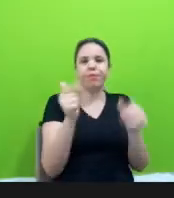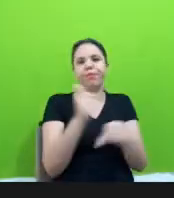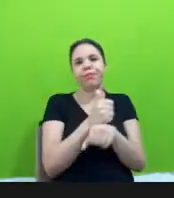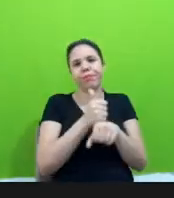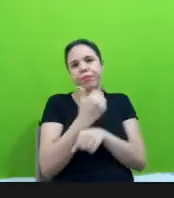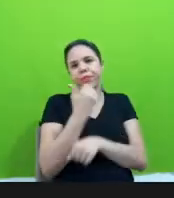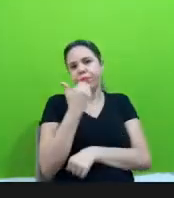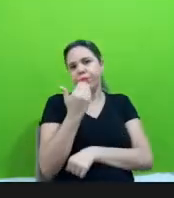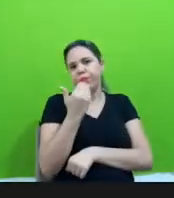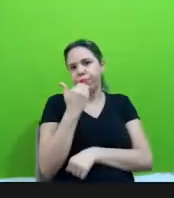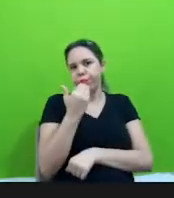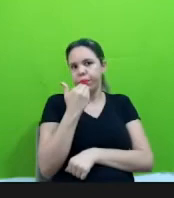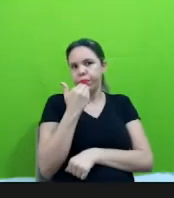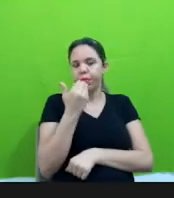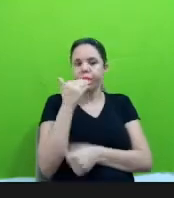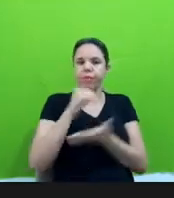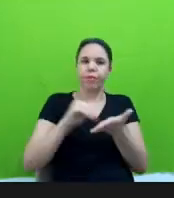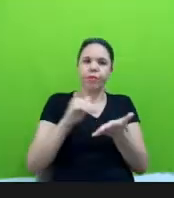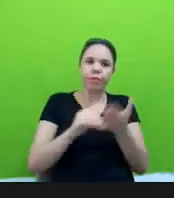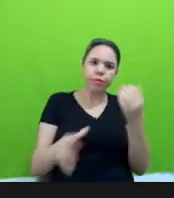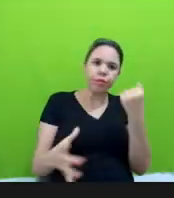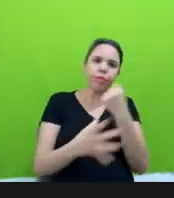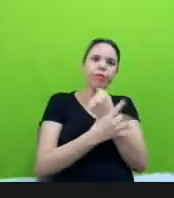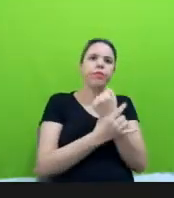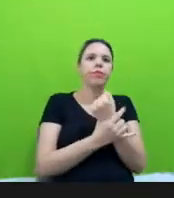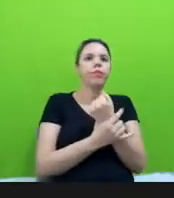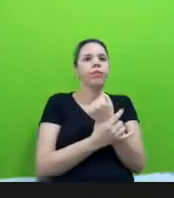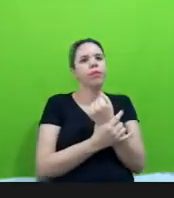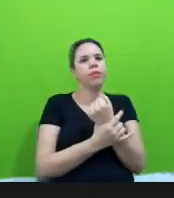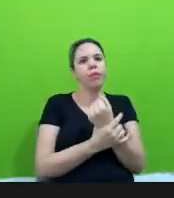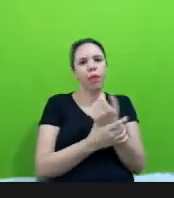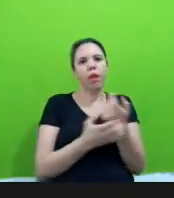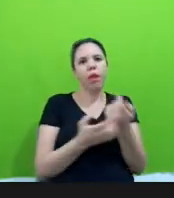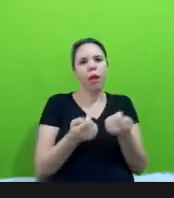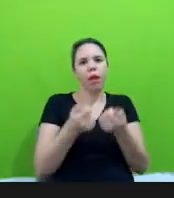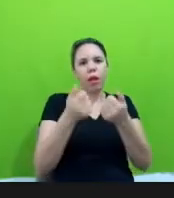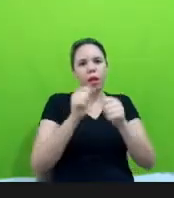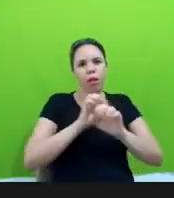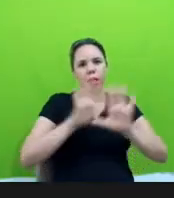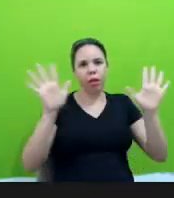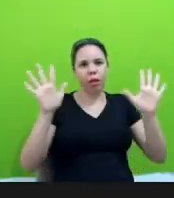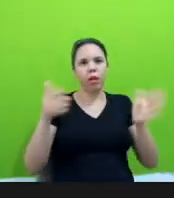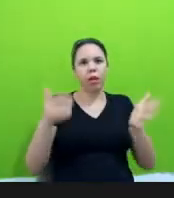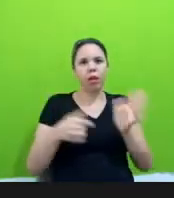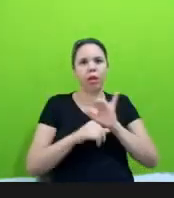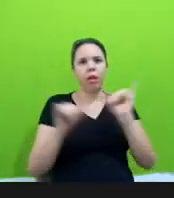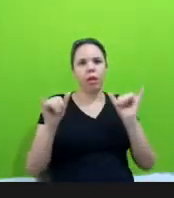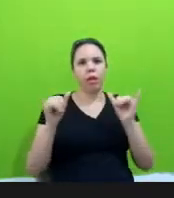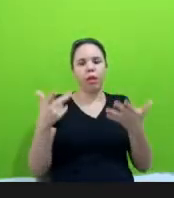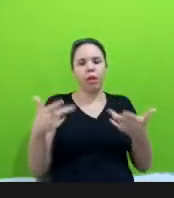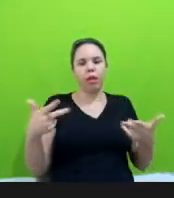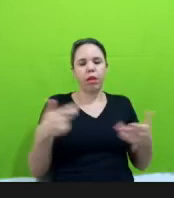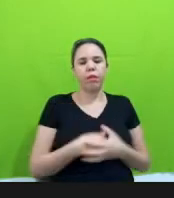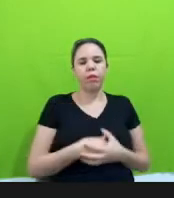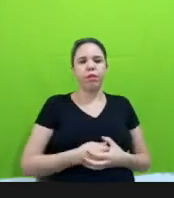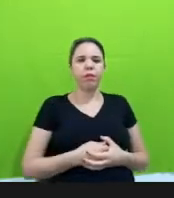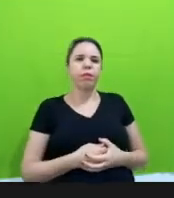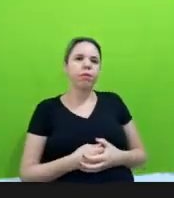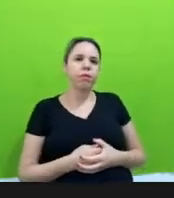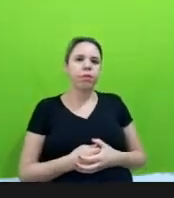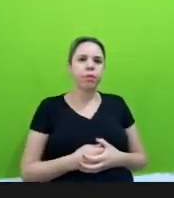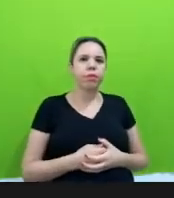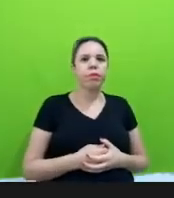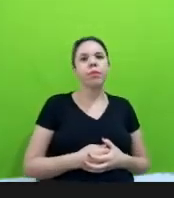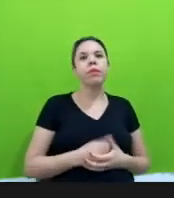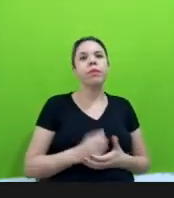muita coisa, a Secretaria de Segurança Pública achou por bem ir para a transparência ativa e divulgar bastante outros dados. Então, houve, sim, um